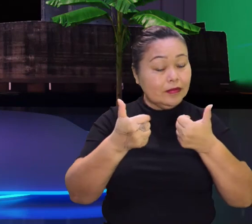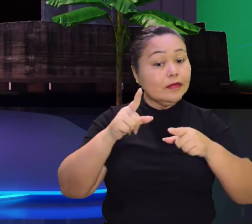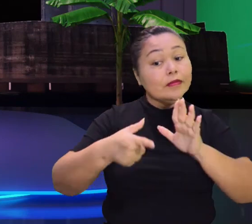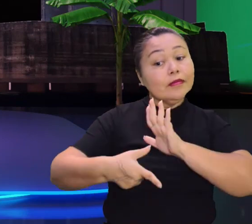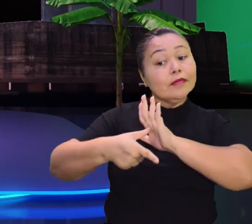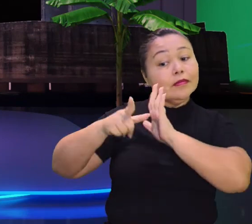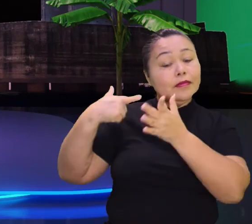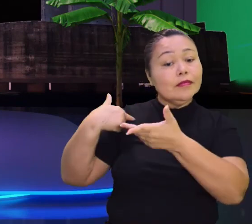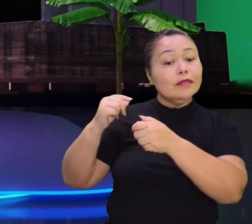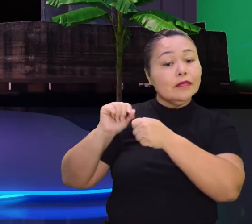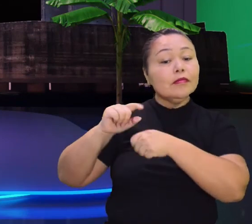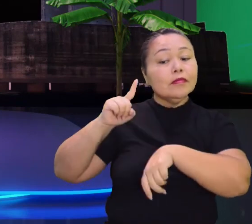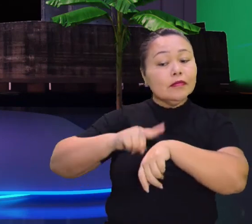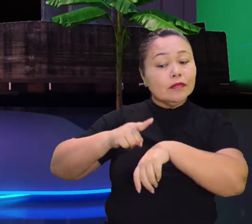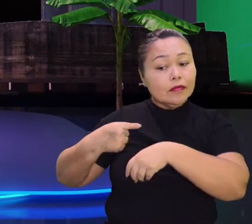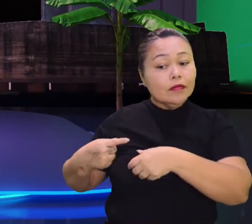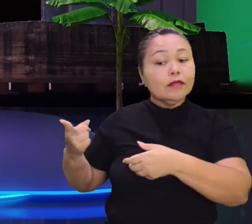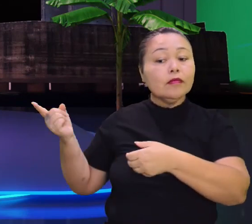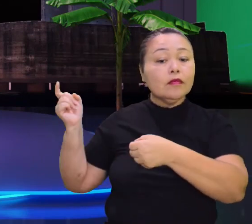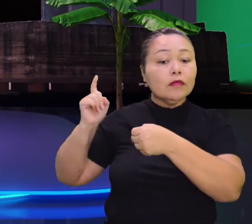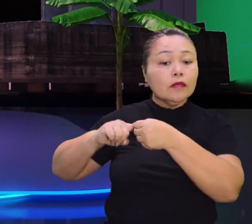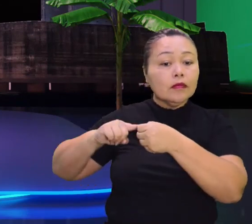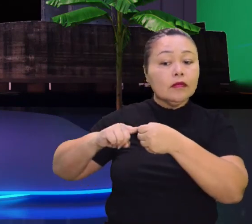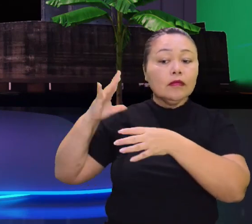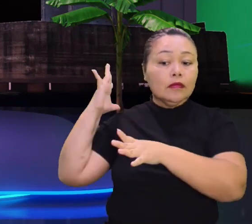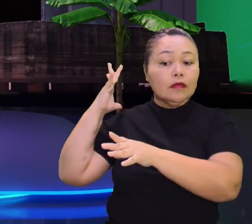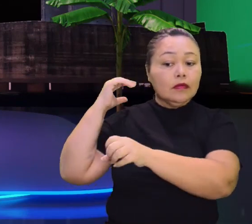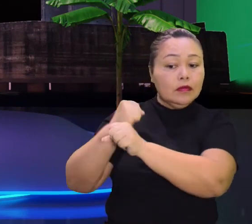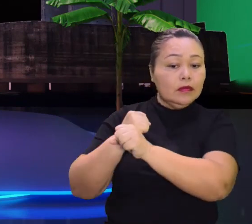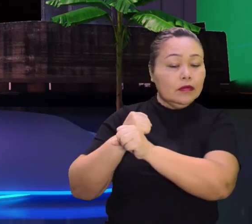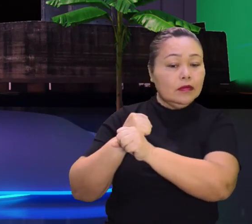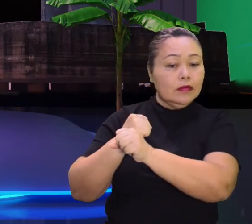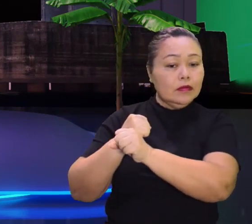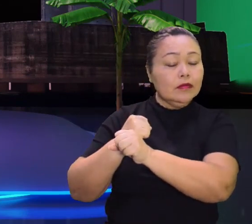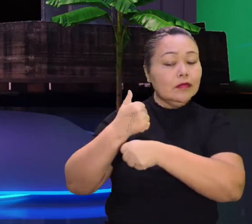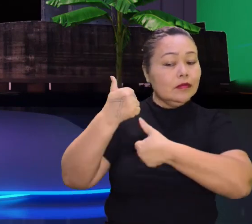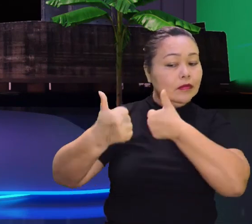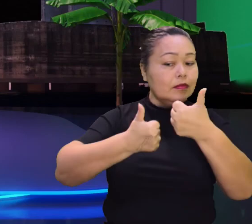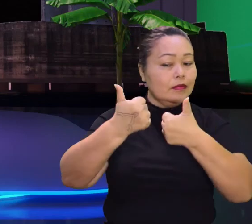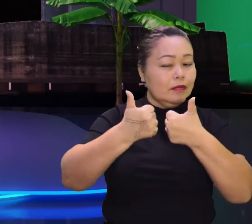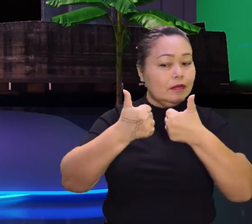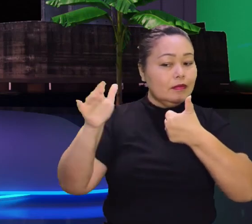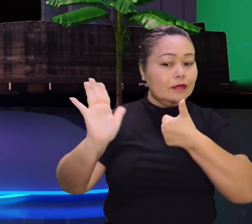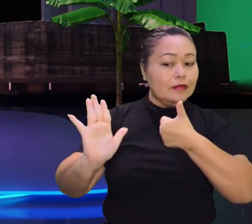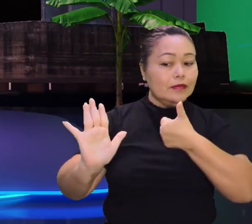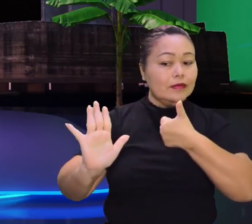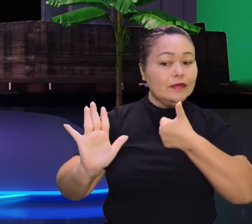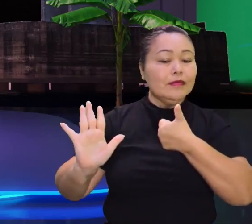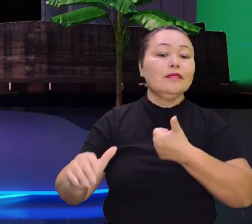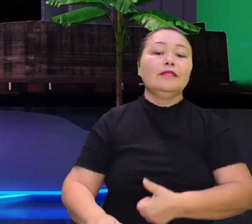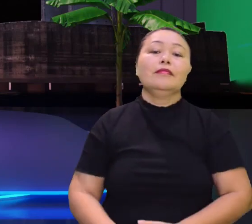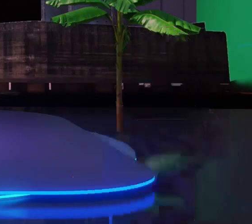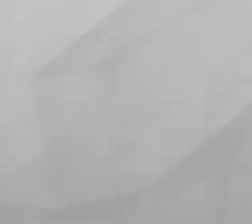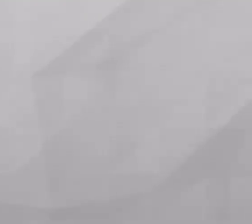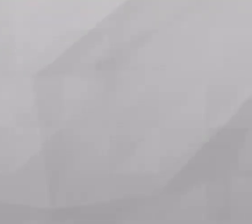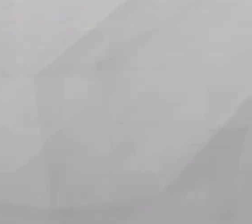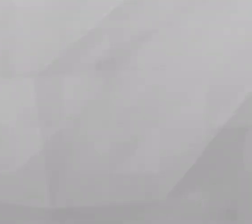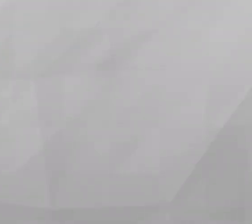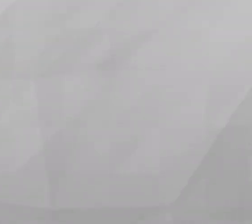Mas antes da próxima aula, daqui a pouco a gente volta com a revisão. Valeu, galera. Tchau. Até mais.